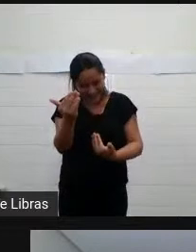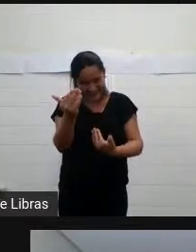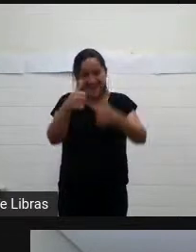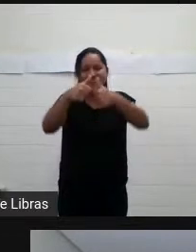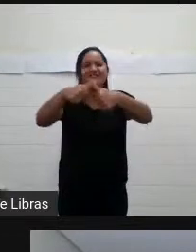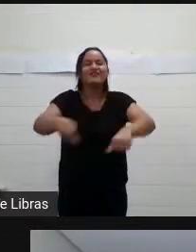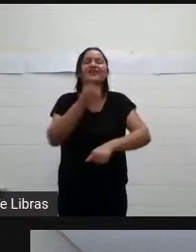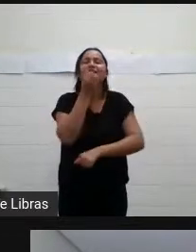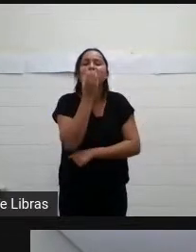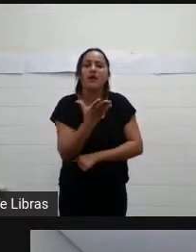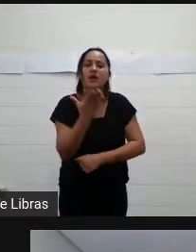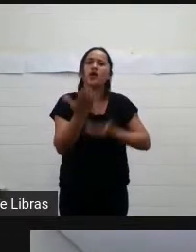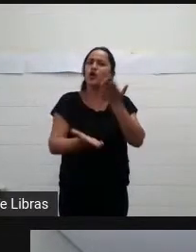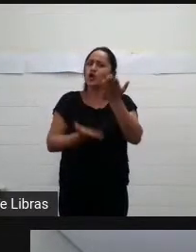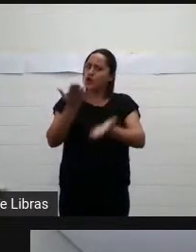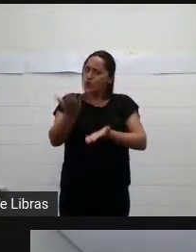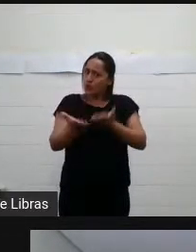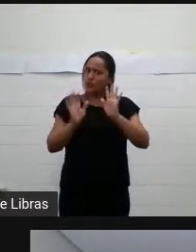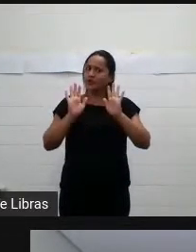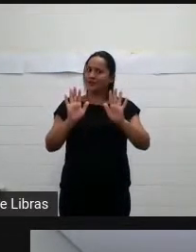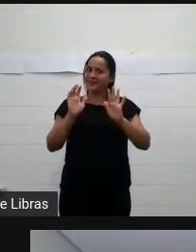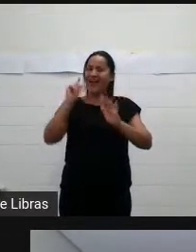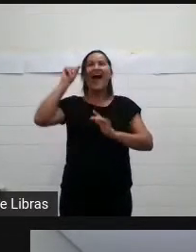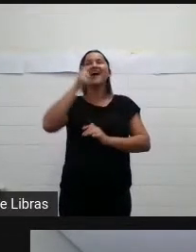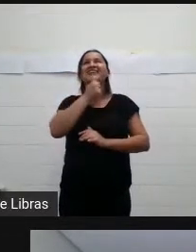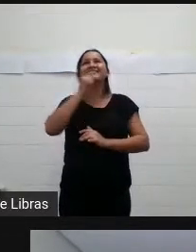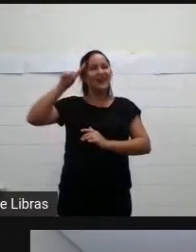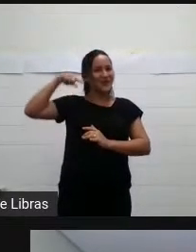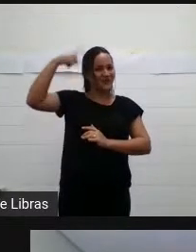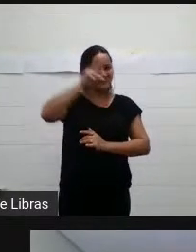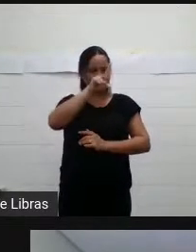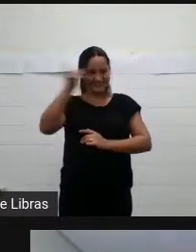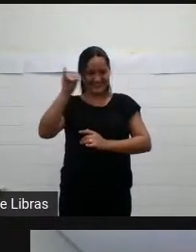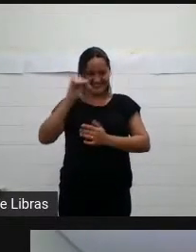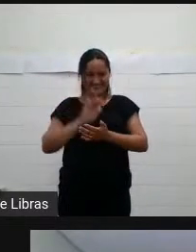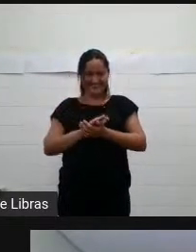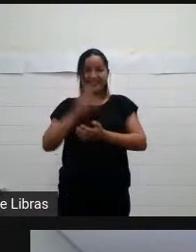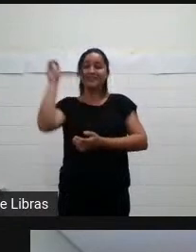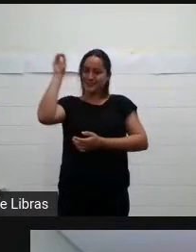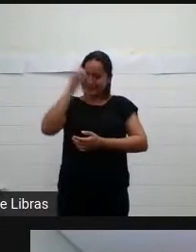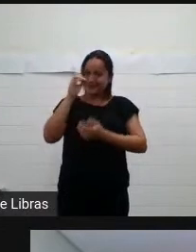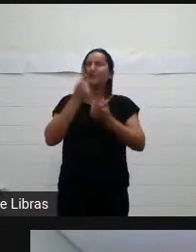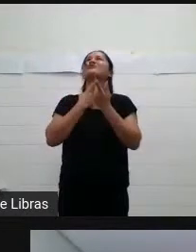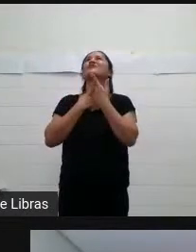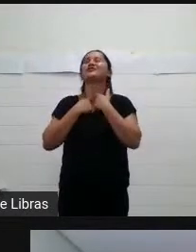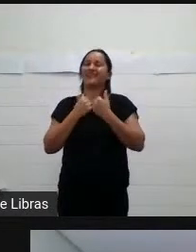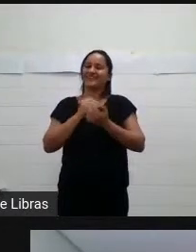bem e se cuidem, e até uma próxima, se Deus quiser. Obrigada, Manu.